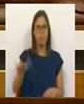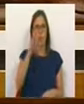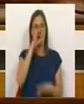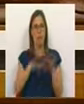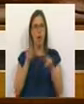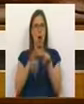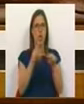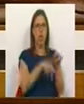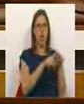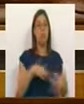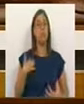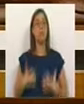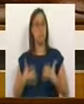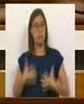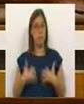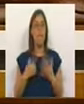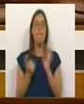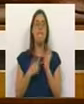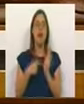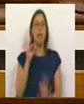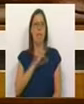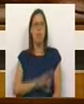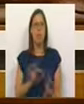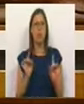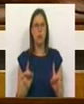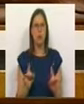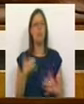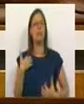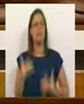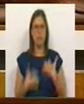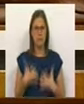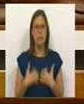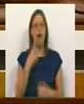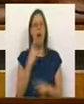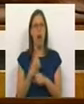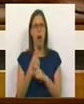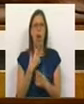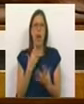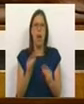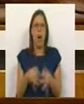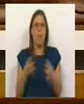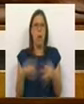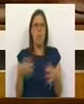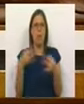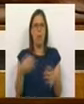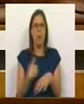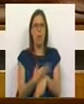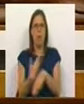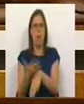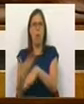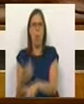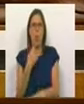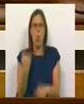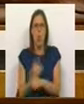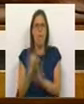Governo. Desesperadas que estão com a falta de profissionais. Desesperadas que estão com tantos adiamentos, com tantos atrasos e